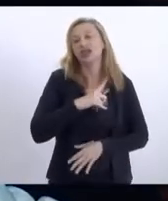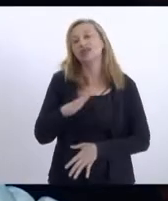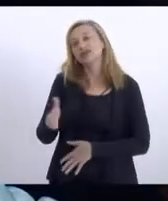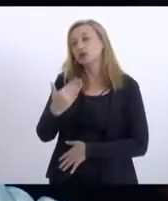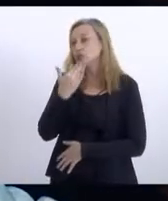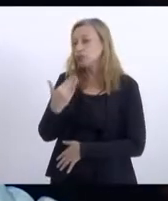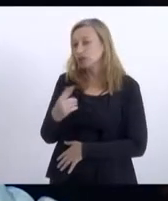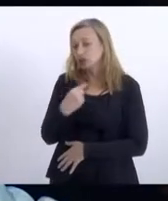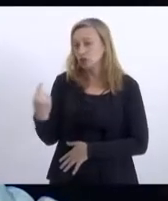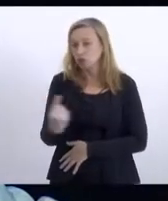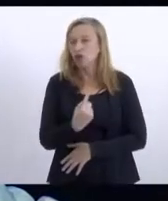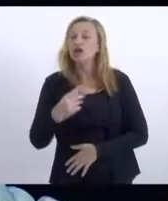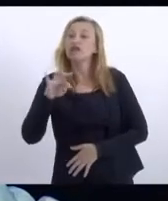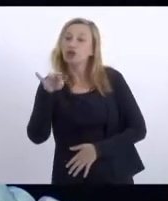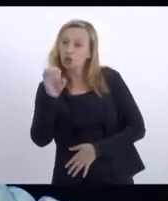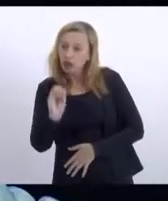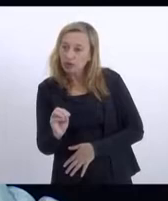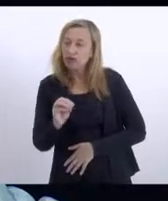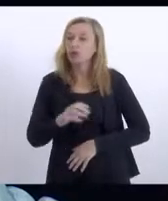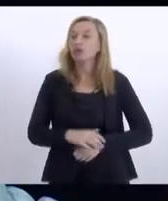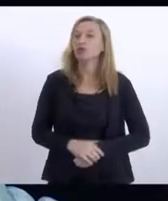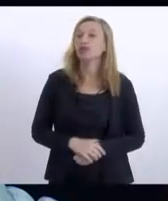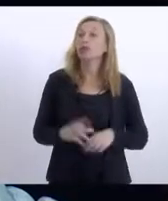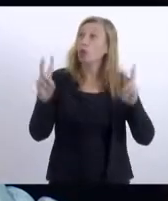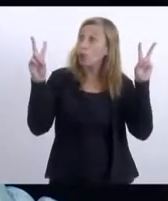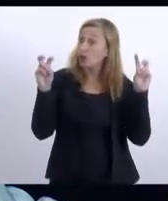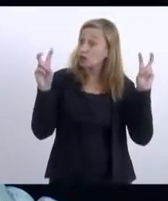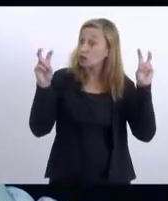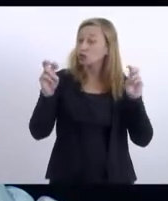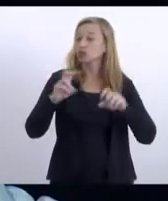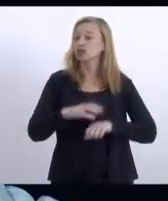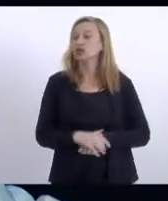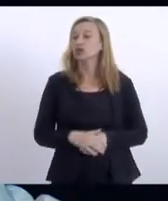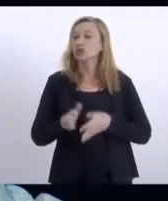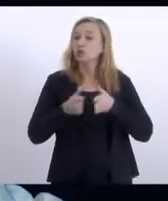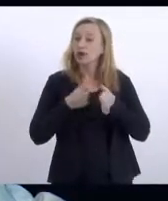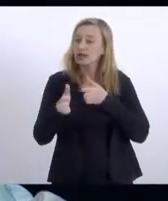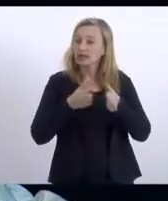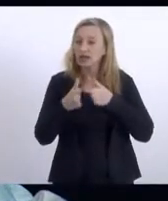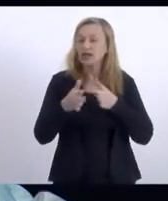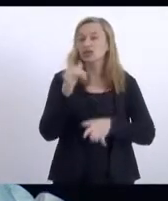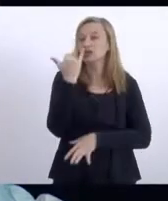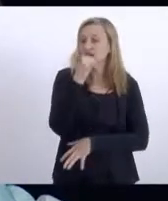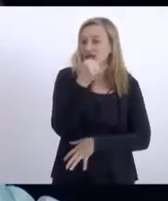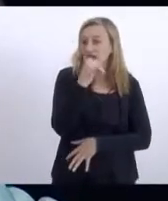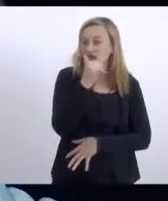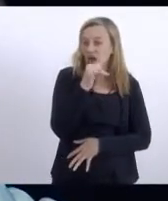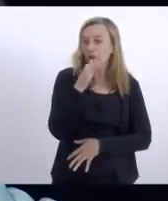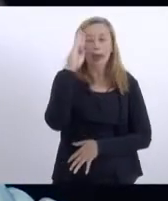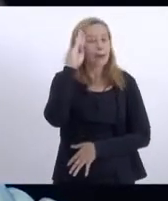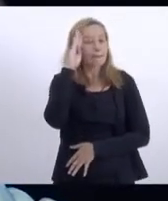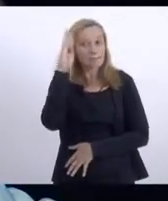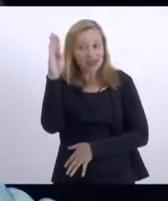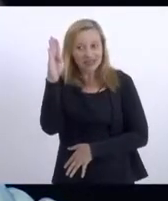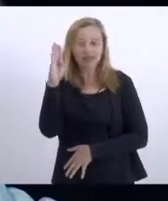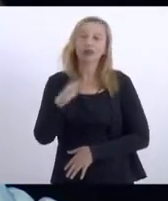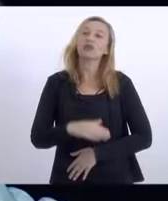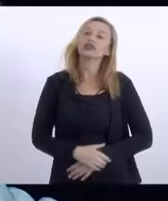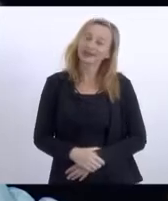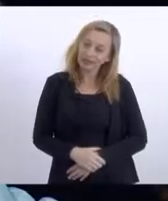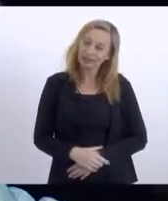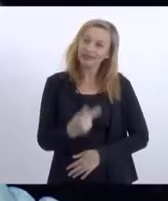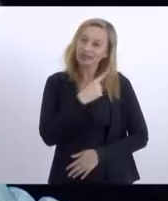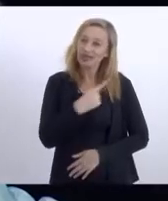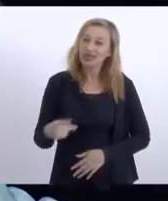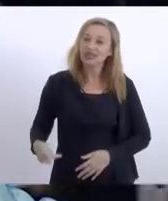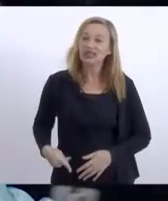reivindicação como frigorífico, né, a questão do acesso, da energia e, principalmente, o